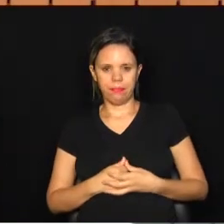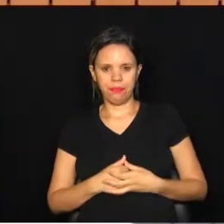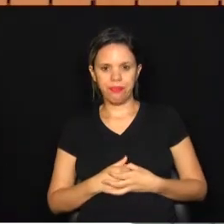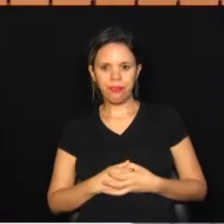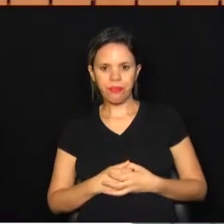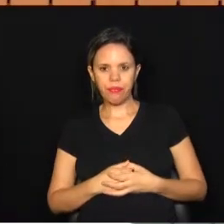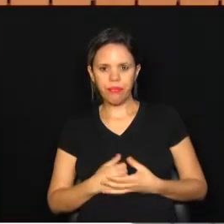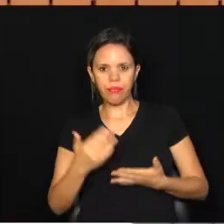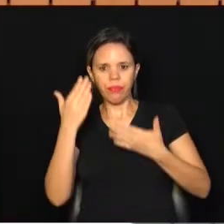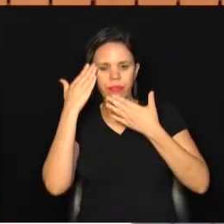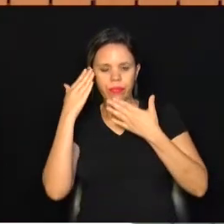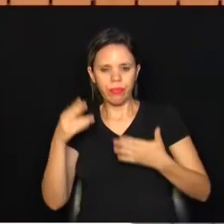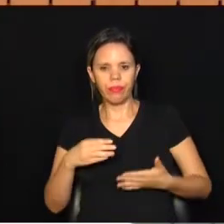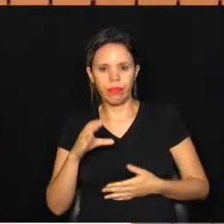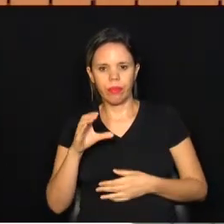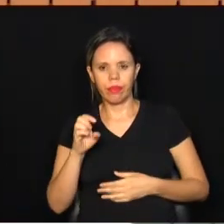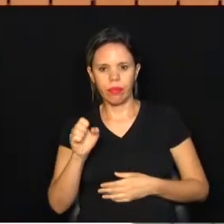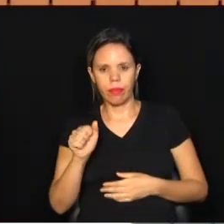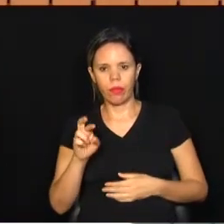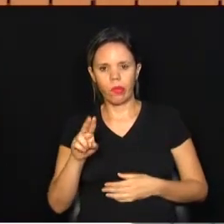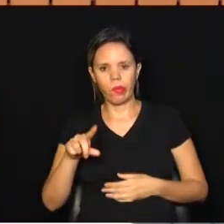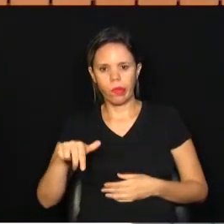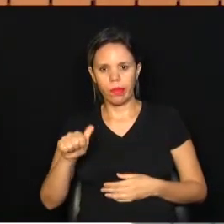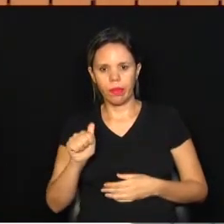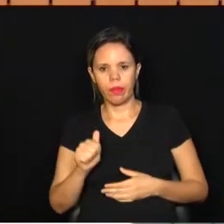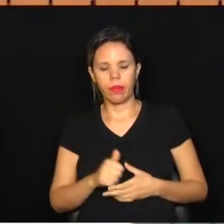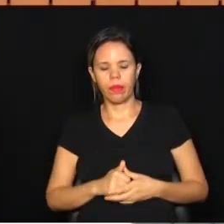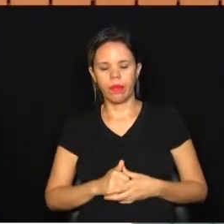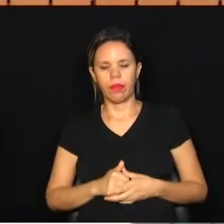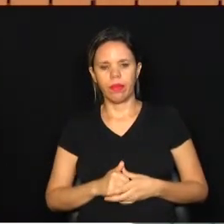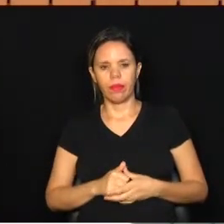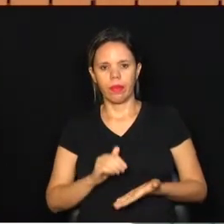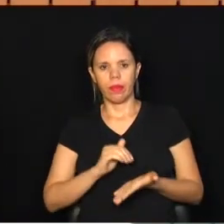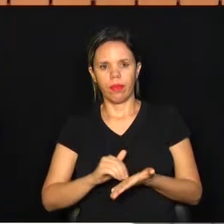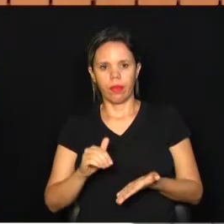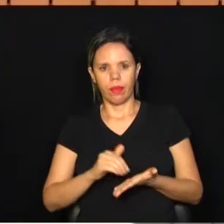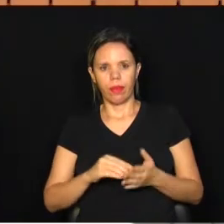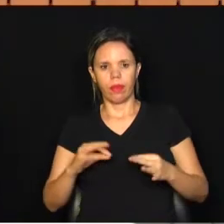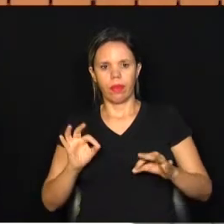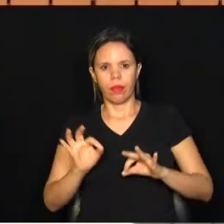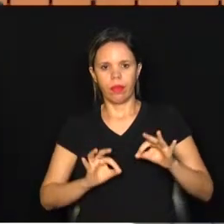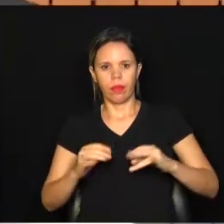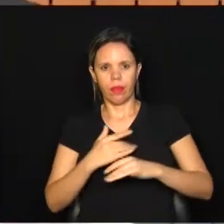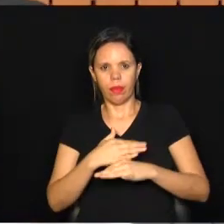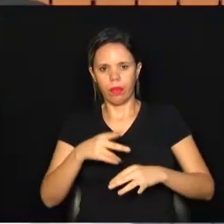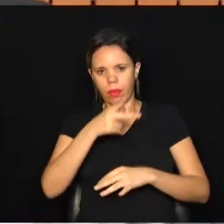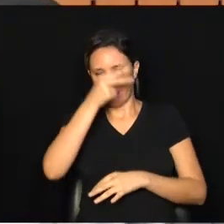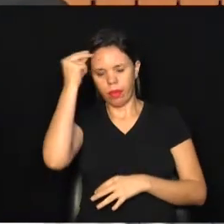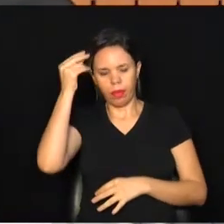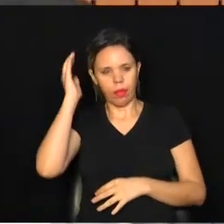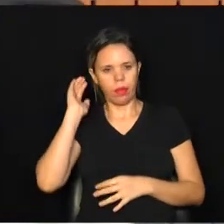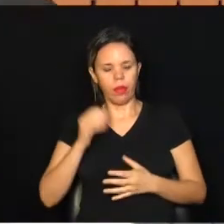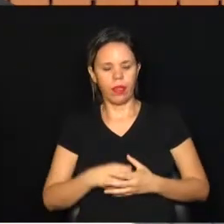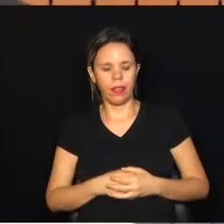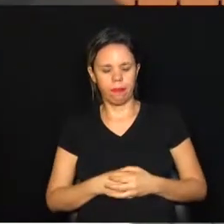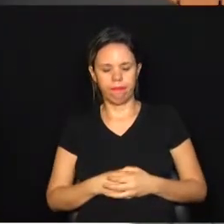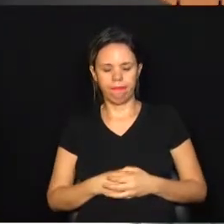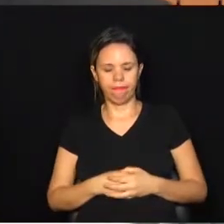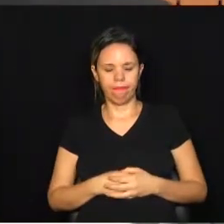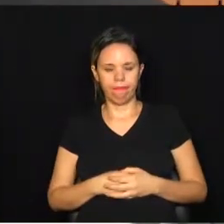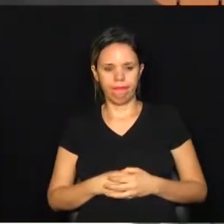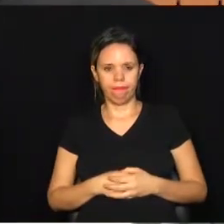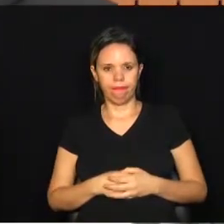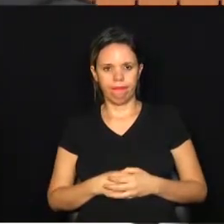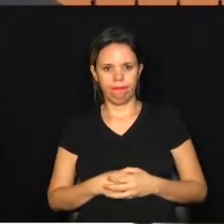Muito obrigado, Carolina. A gente agradece em seu nome a Secretaria de Planejamento, ao prefeito, né, e nos